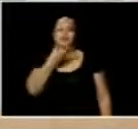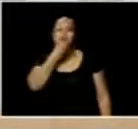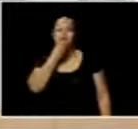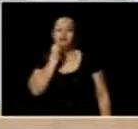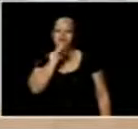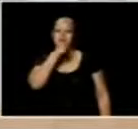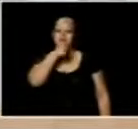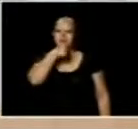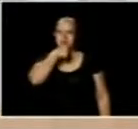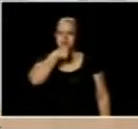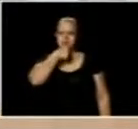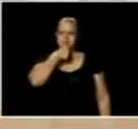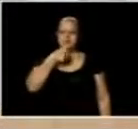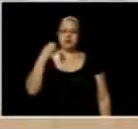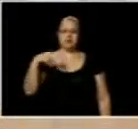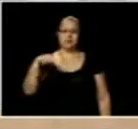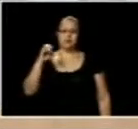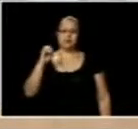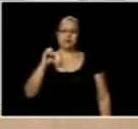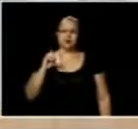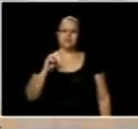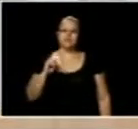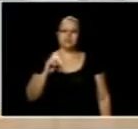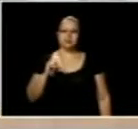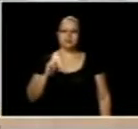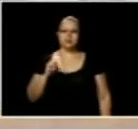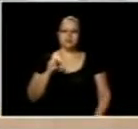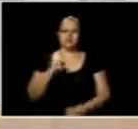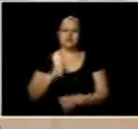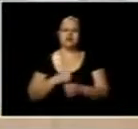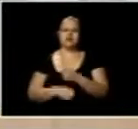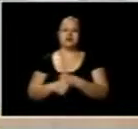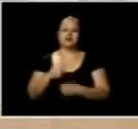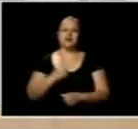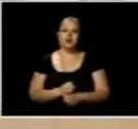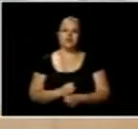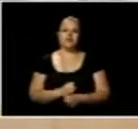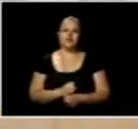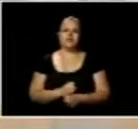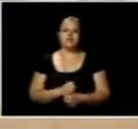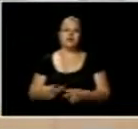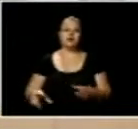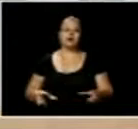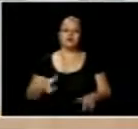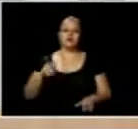para um sujeito que vai vender mercadoria nova lá, porque ele comprou espaço.